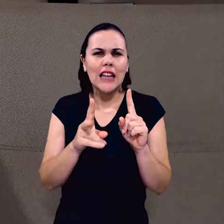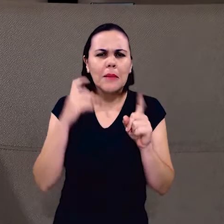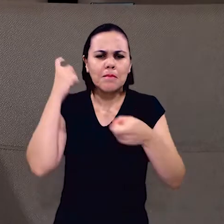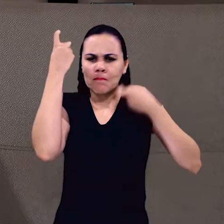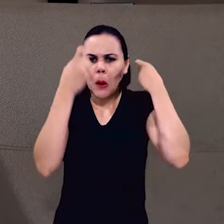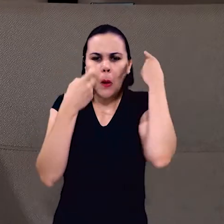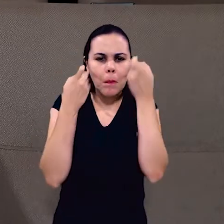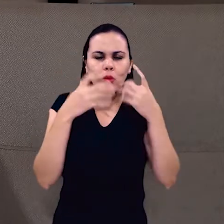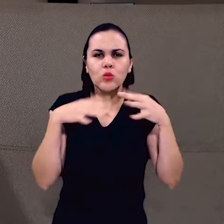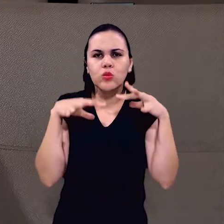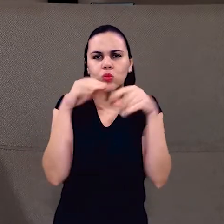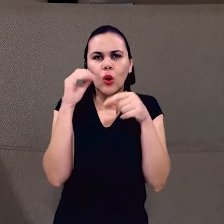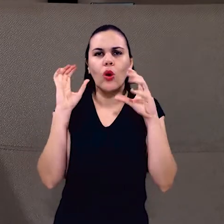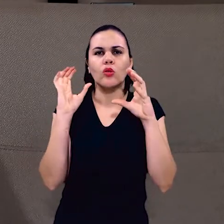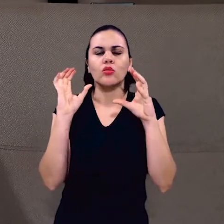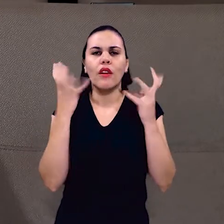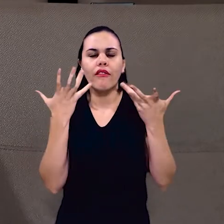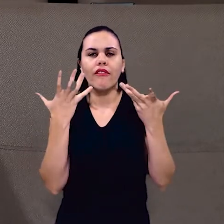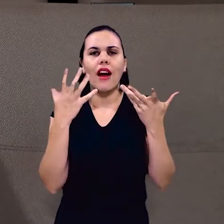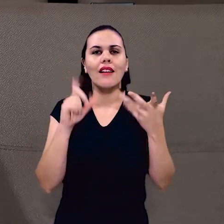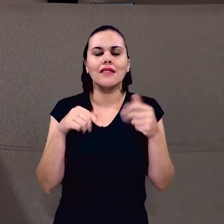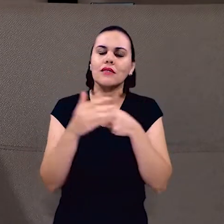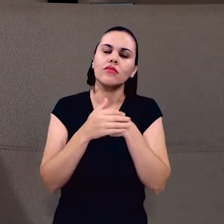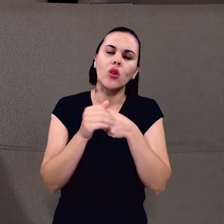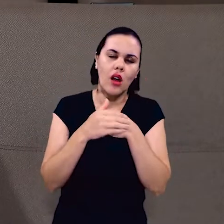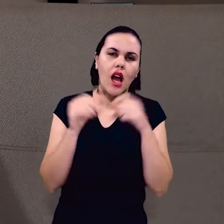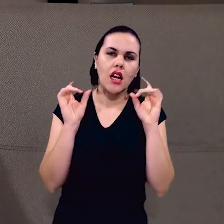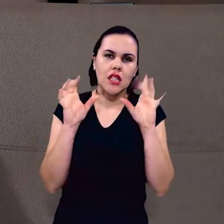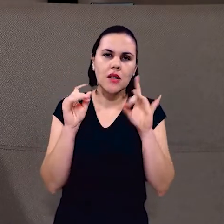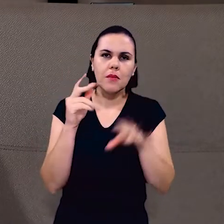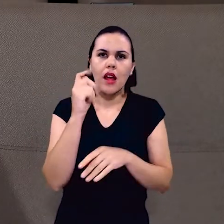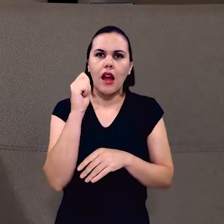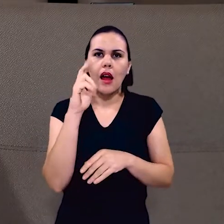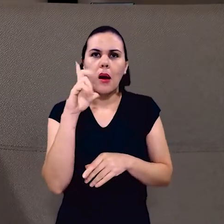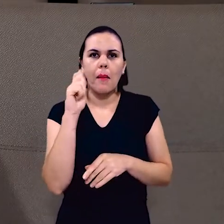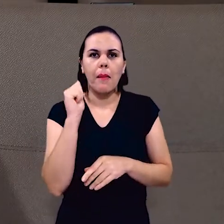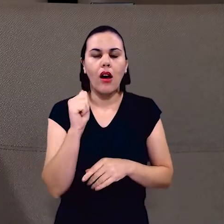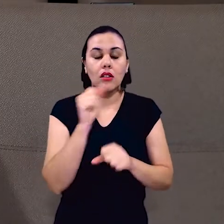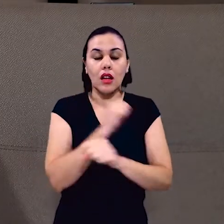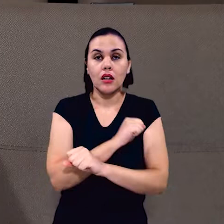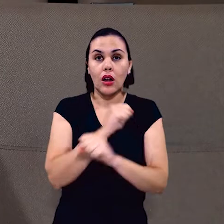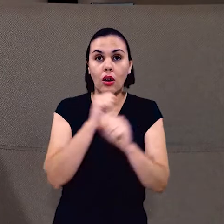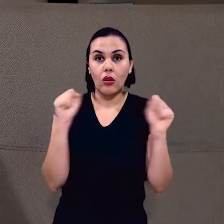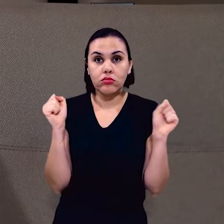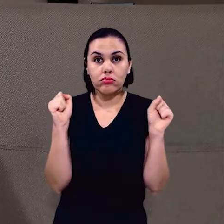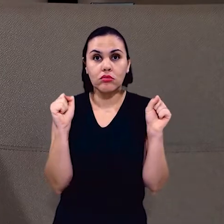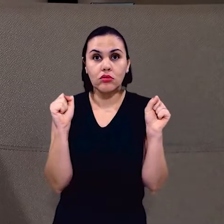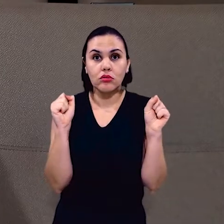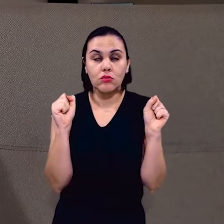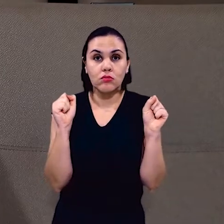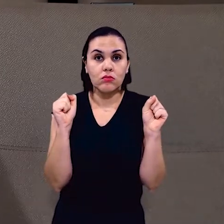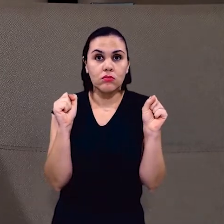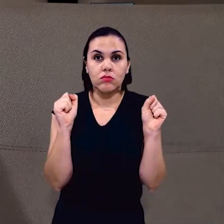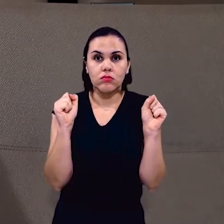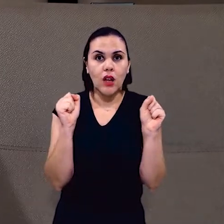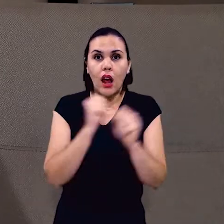sempre preocupada com todos da festa, né? Era um carinha muito especial. A Paula, ela acordava...